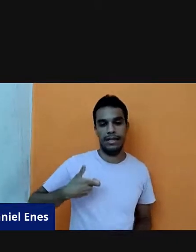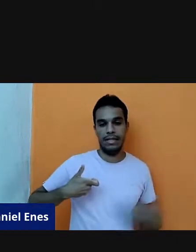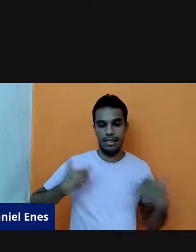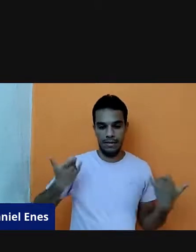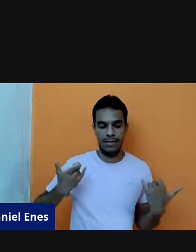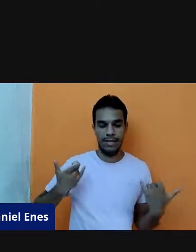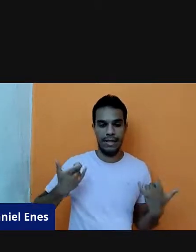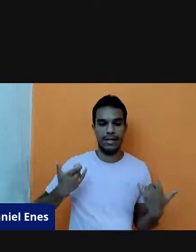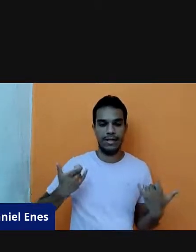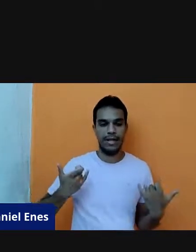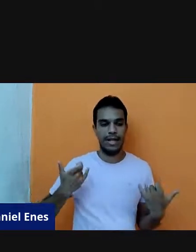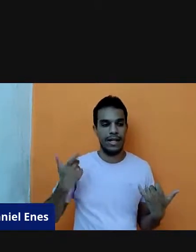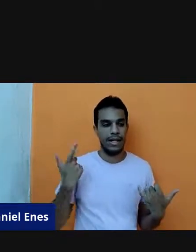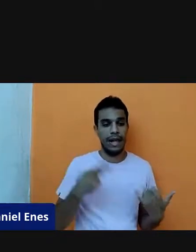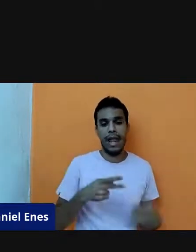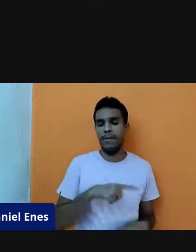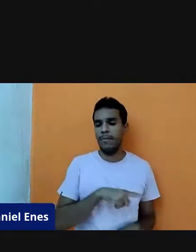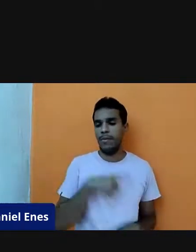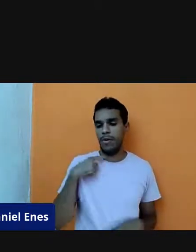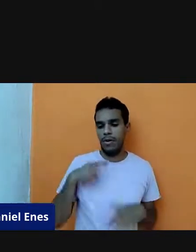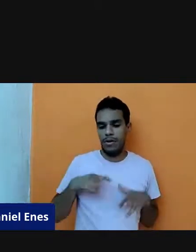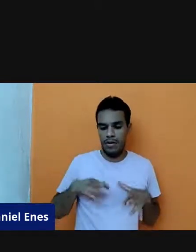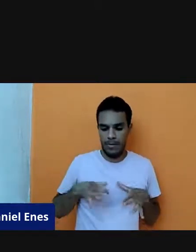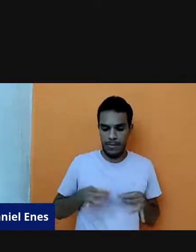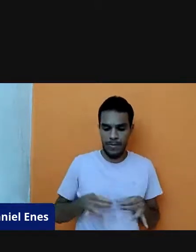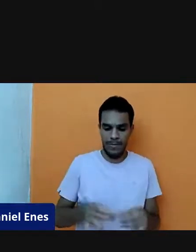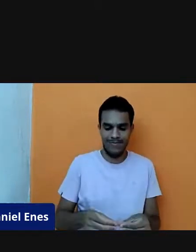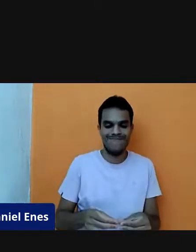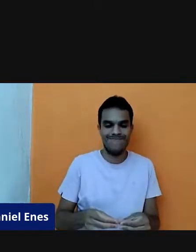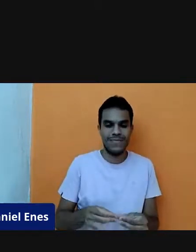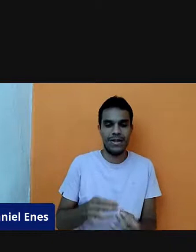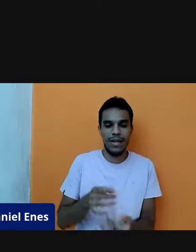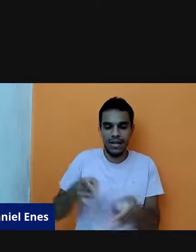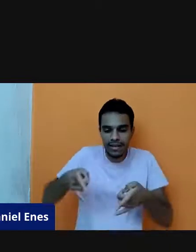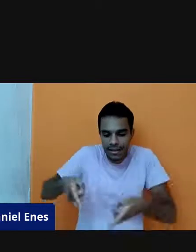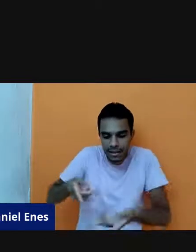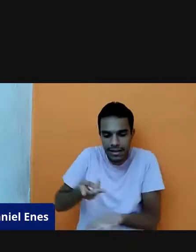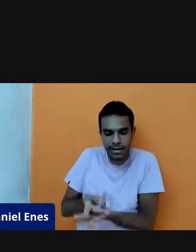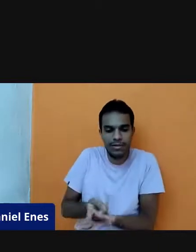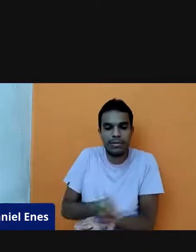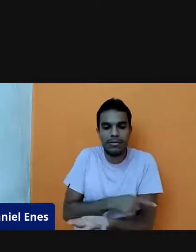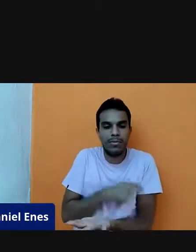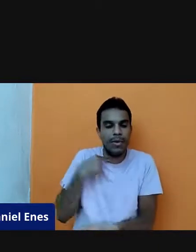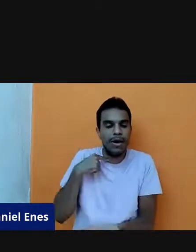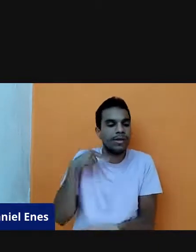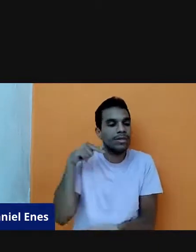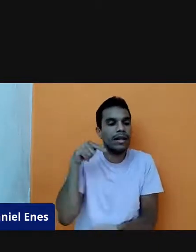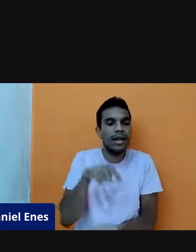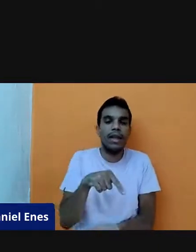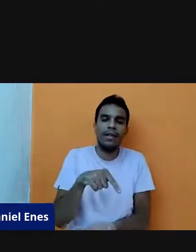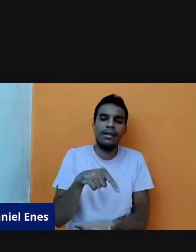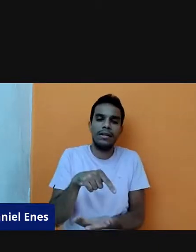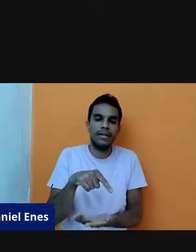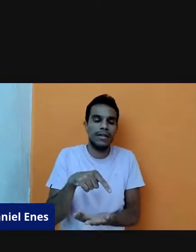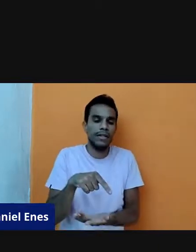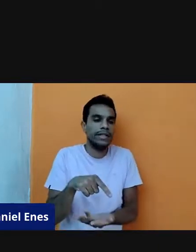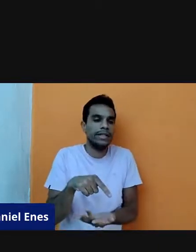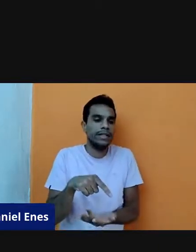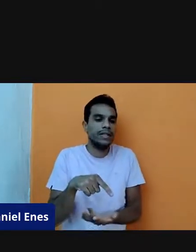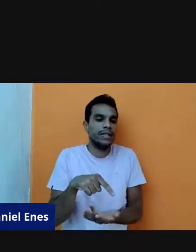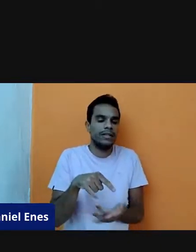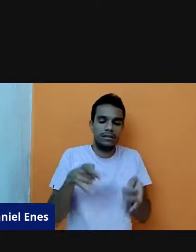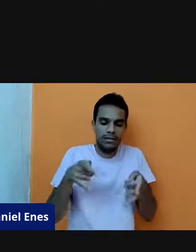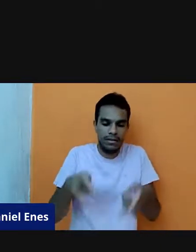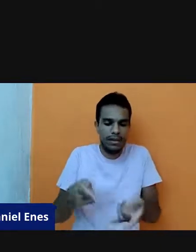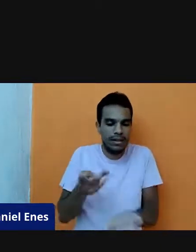câncer. Mesmo em seu leito de morte, olha a genialidade dessa escritora. Mesmo diante do seu leito de